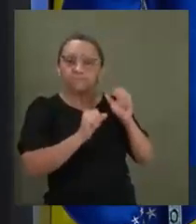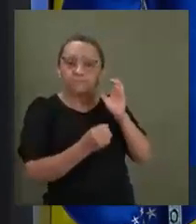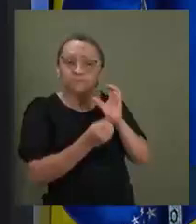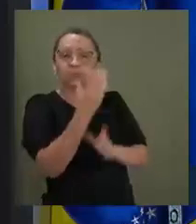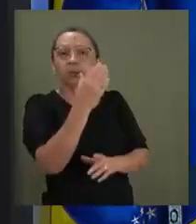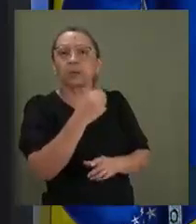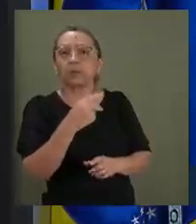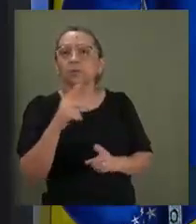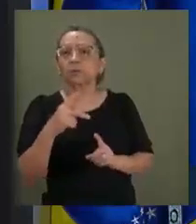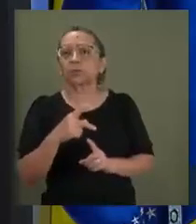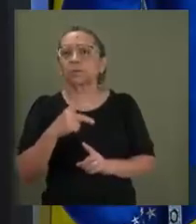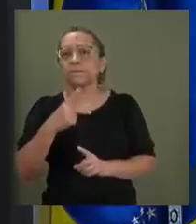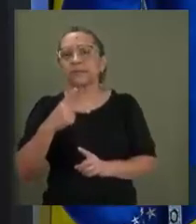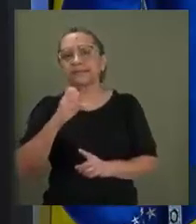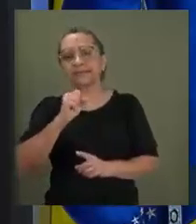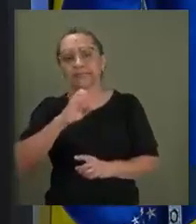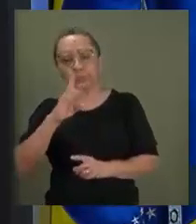isso?